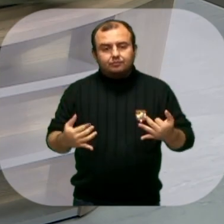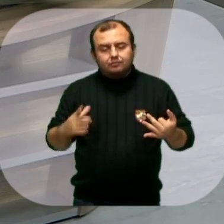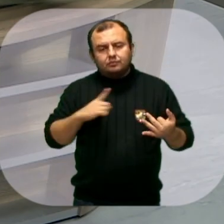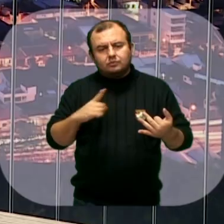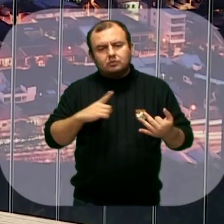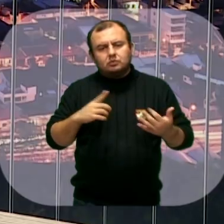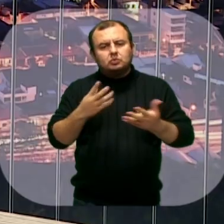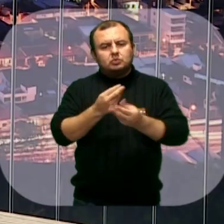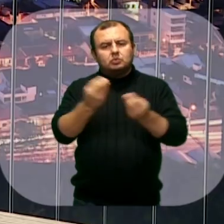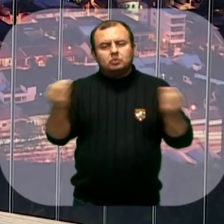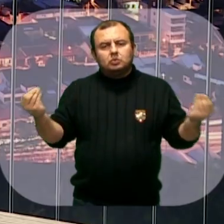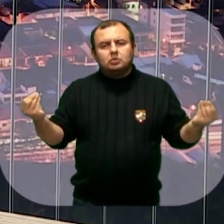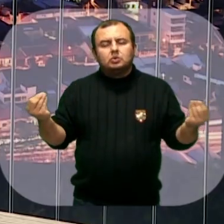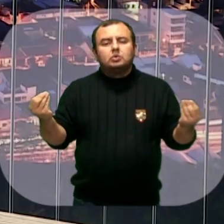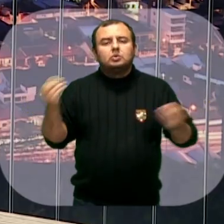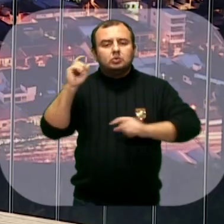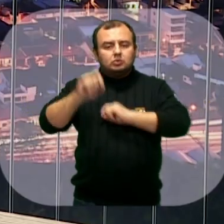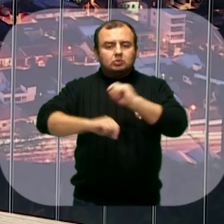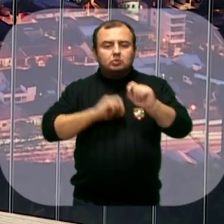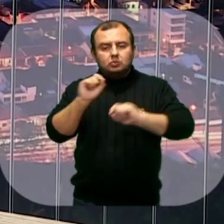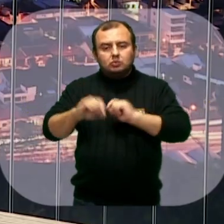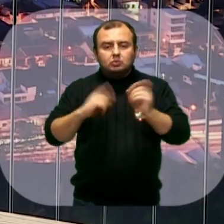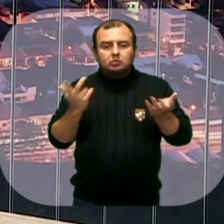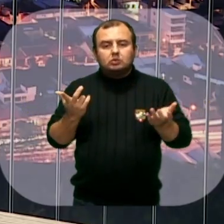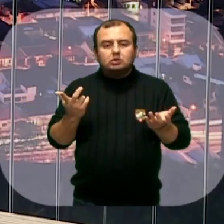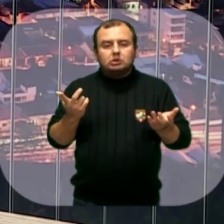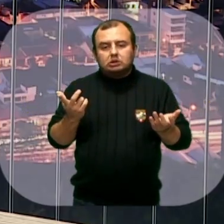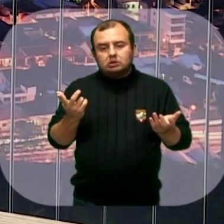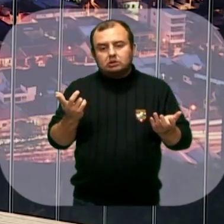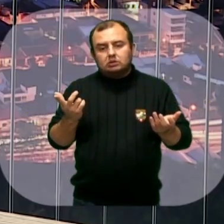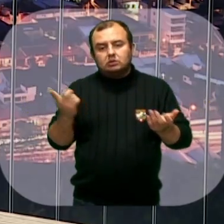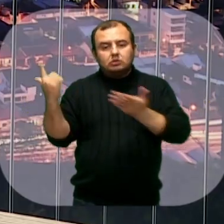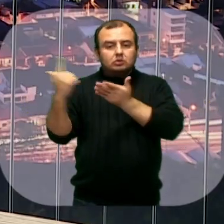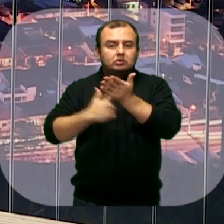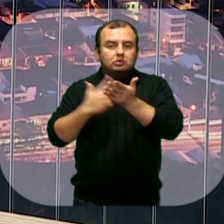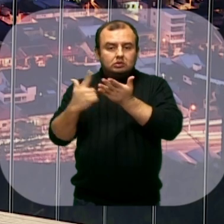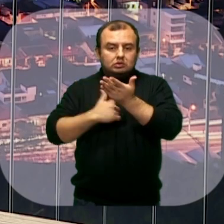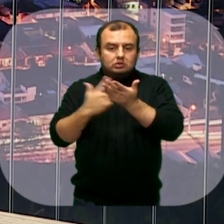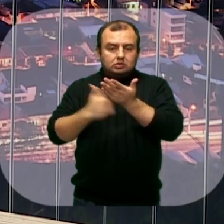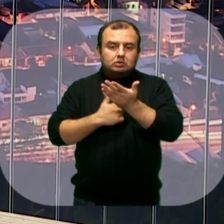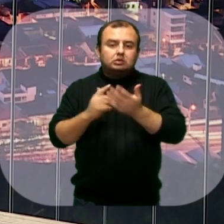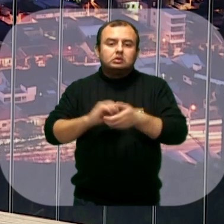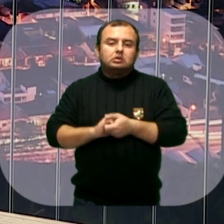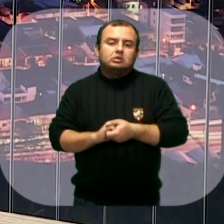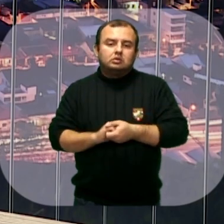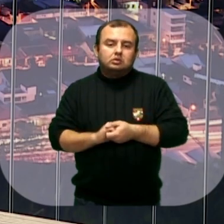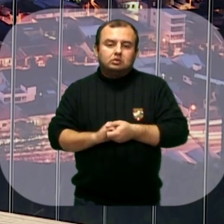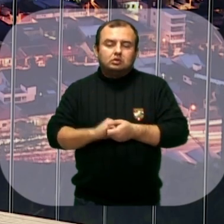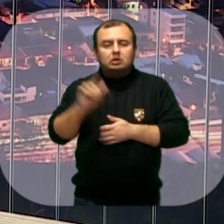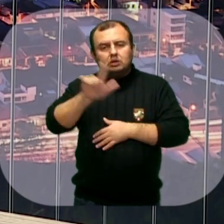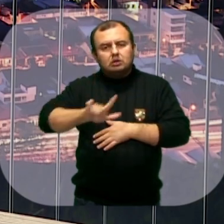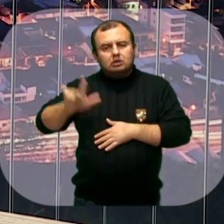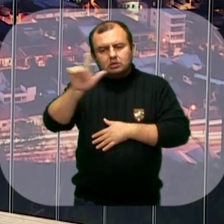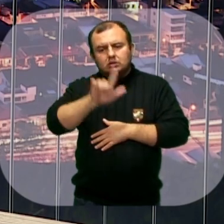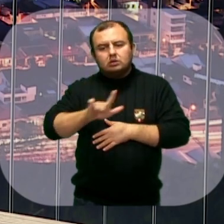têm um acervo bem grande, inclusive, de livros, né, de